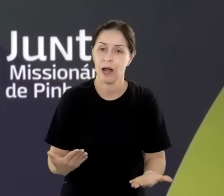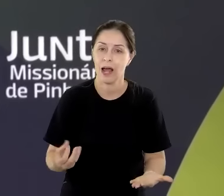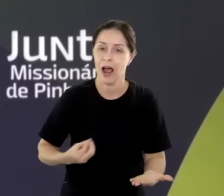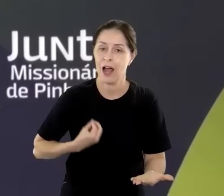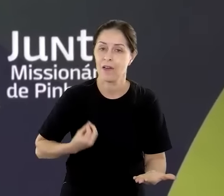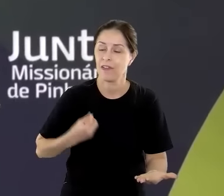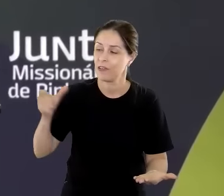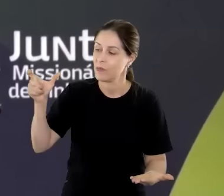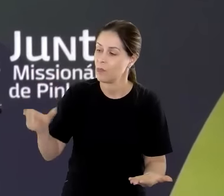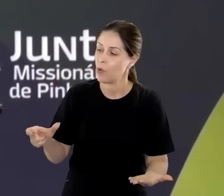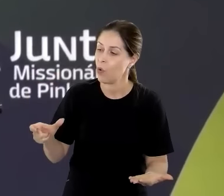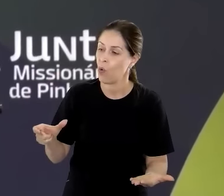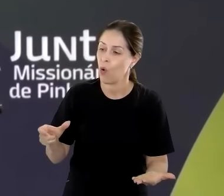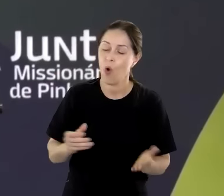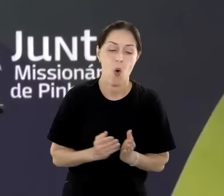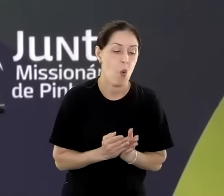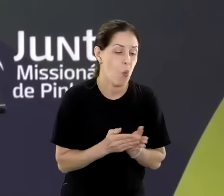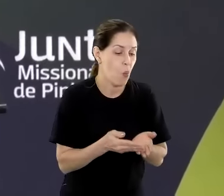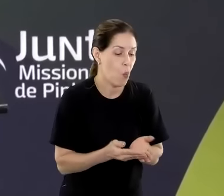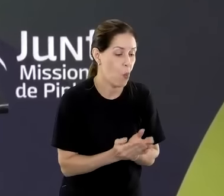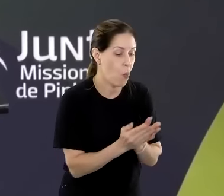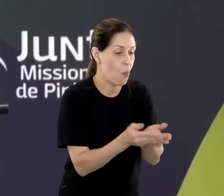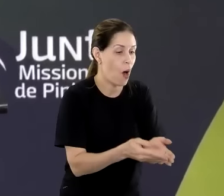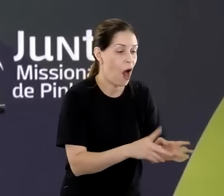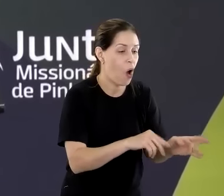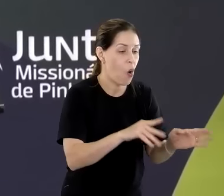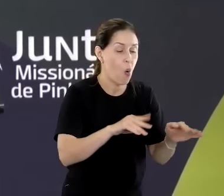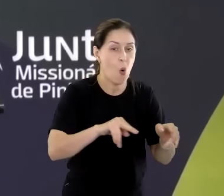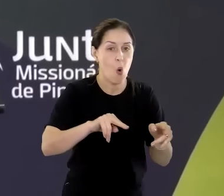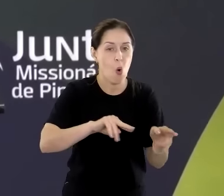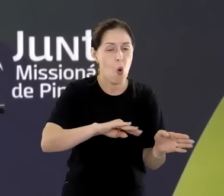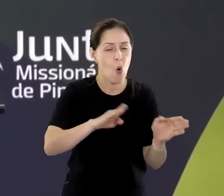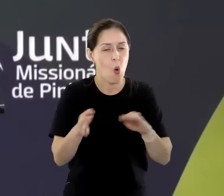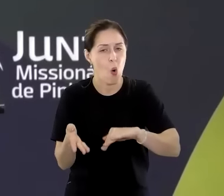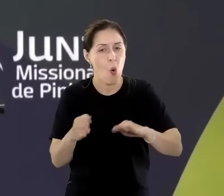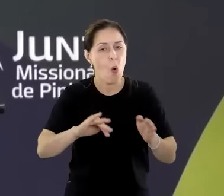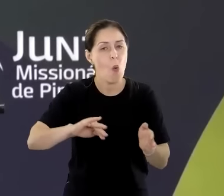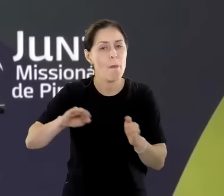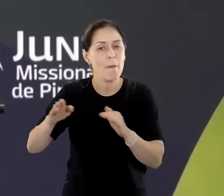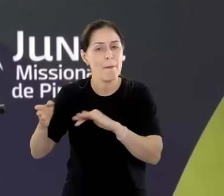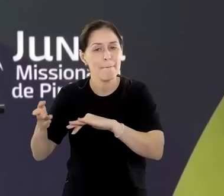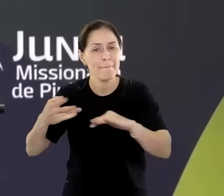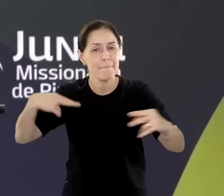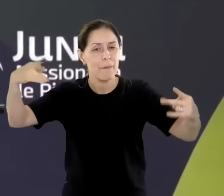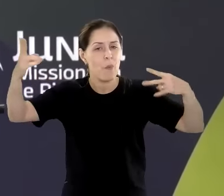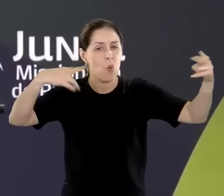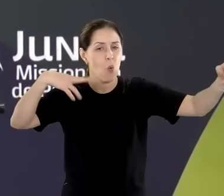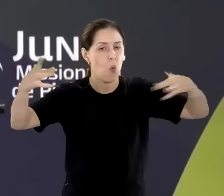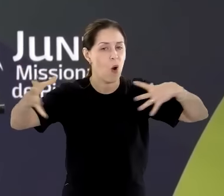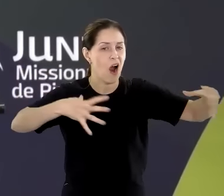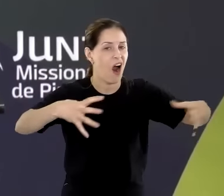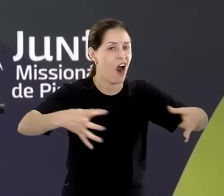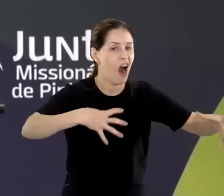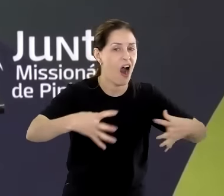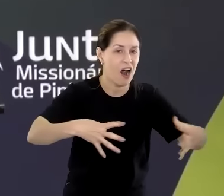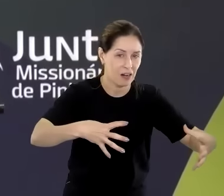onde ele era sovado com fúria indomável por essas ondas revoltas.